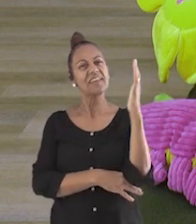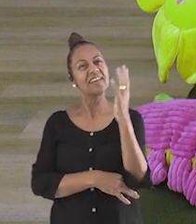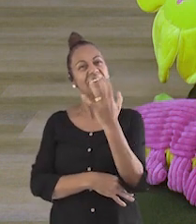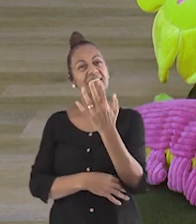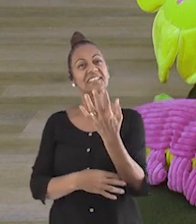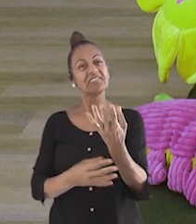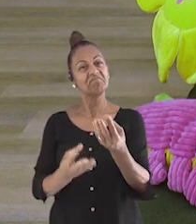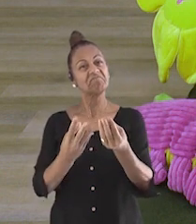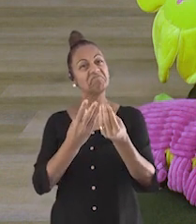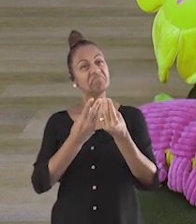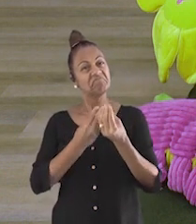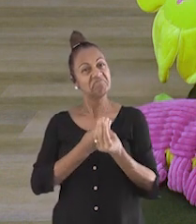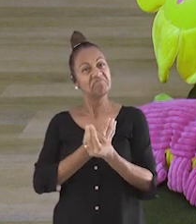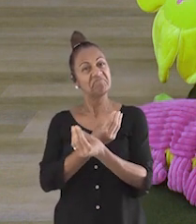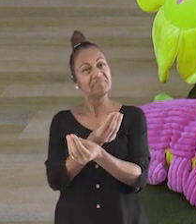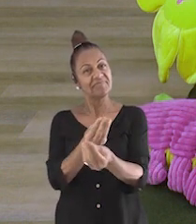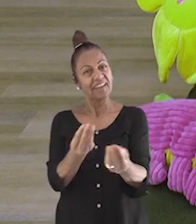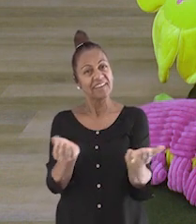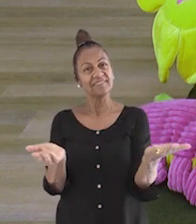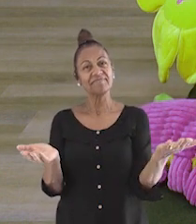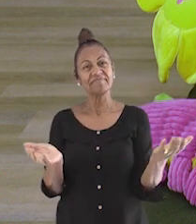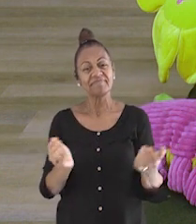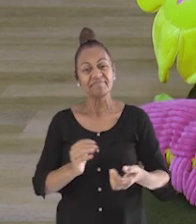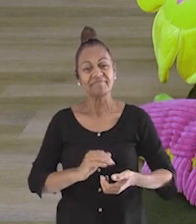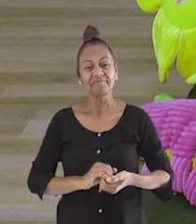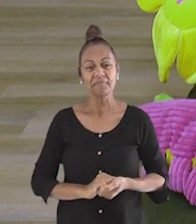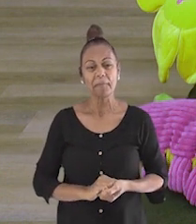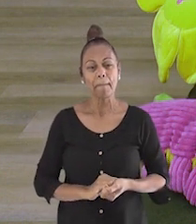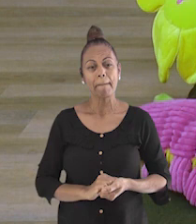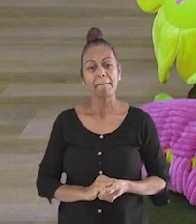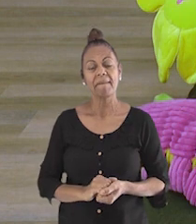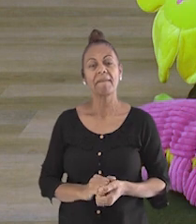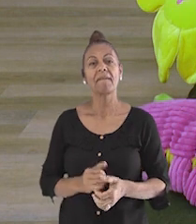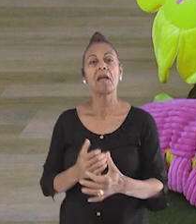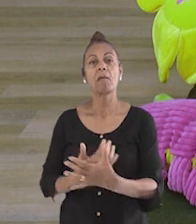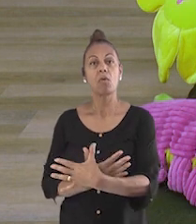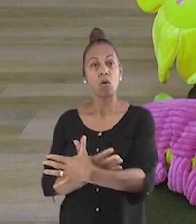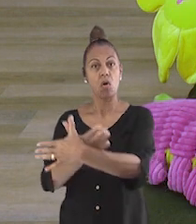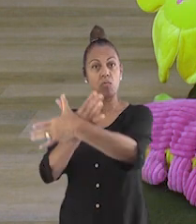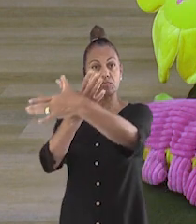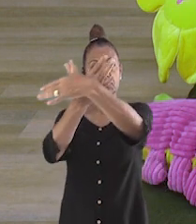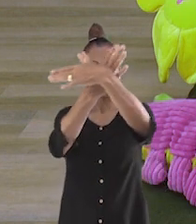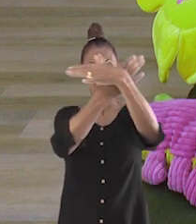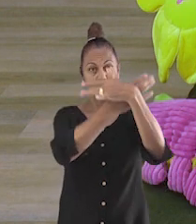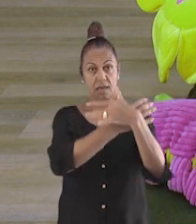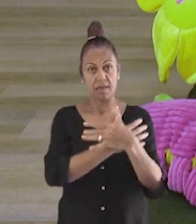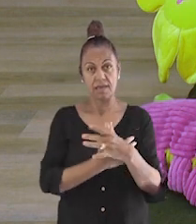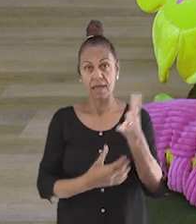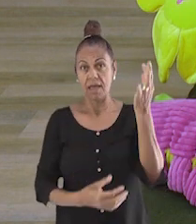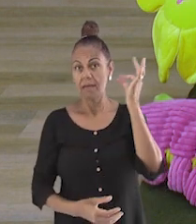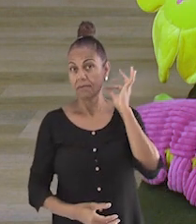admirar o que tão lindo e perfeito a natureza nos dá.